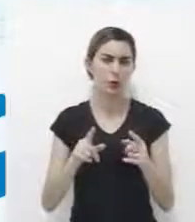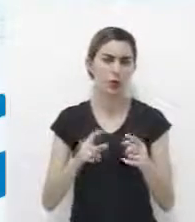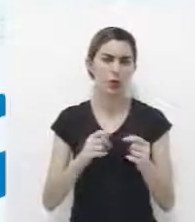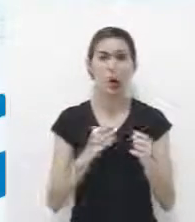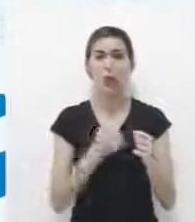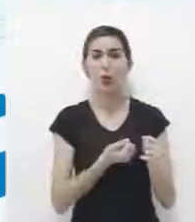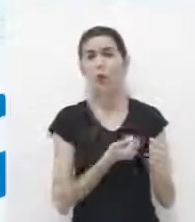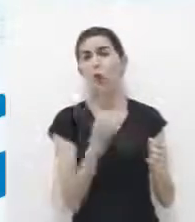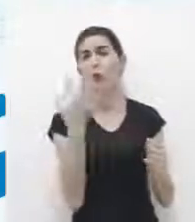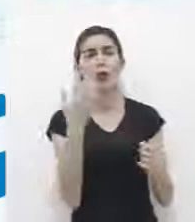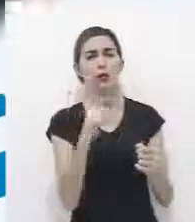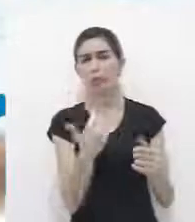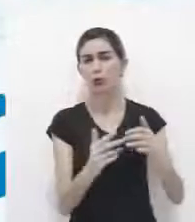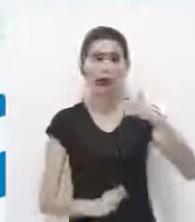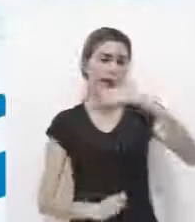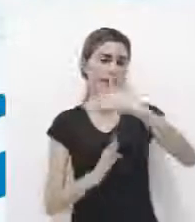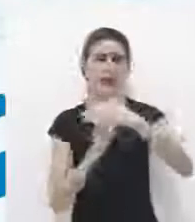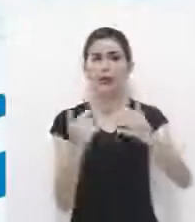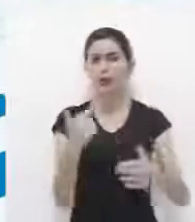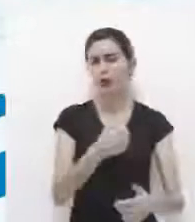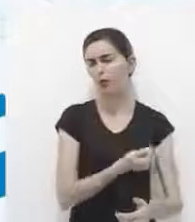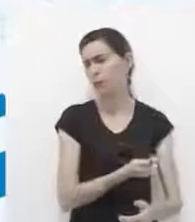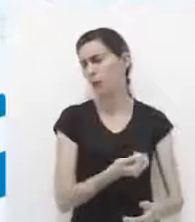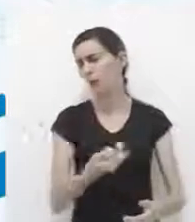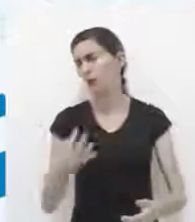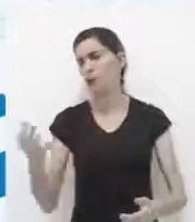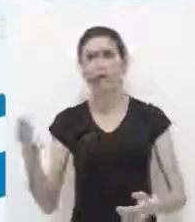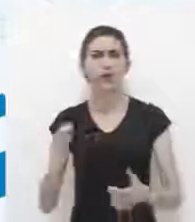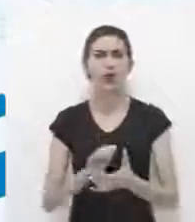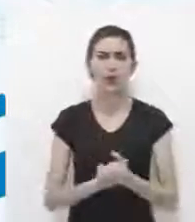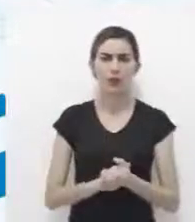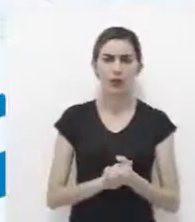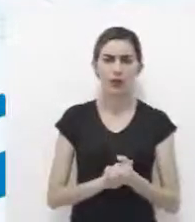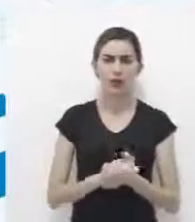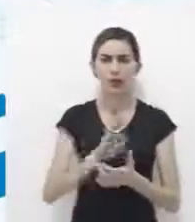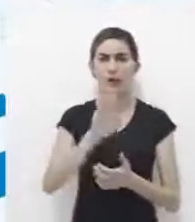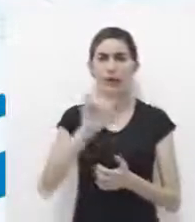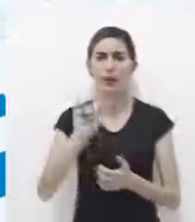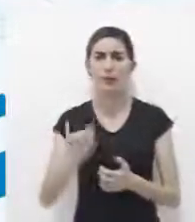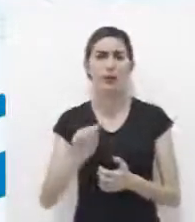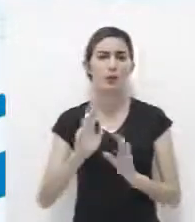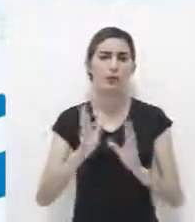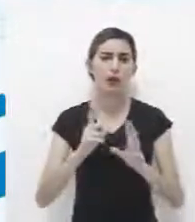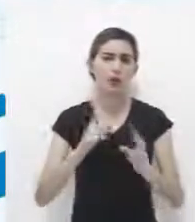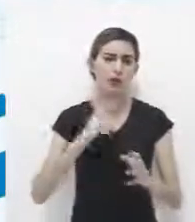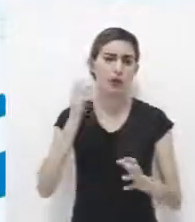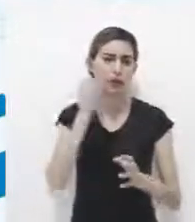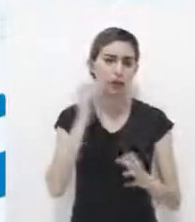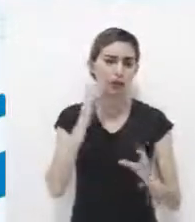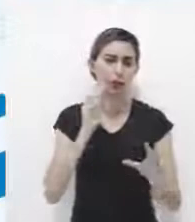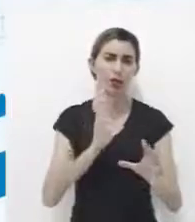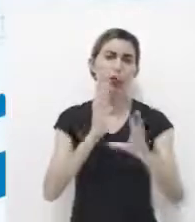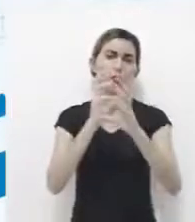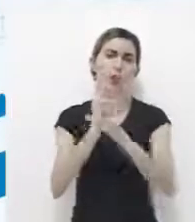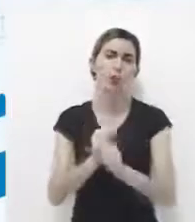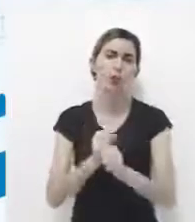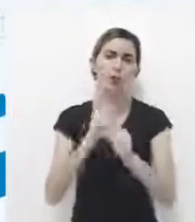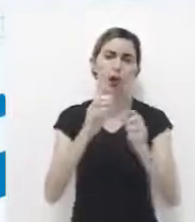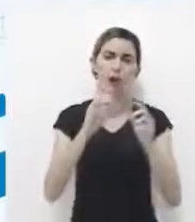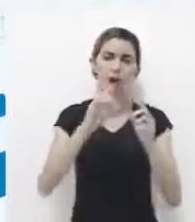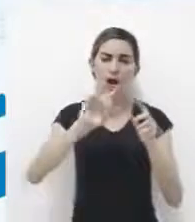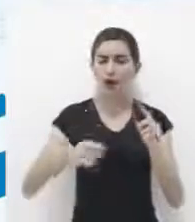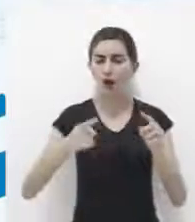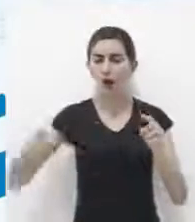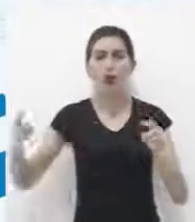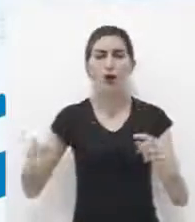irregular e infinita. Para vocês terem uma ideia, o número π, por exemplo, já tentaram calcular a